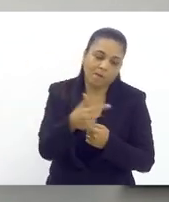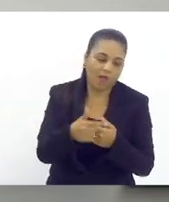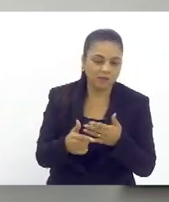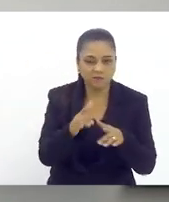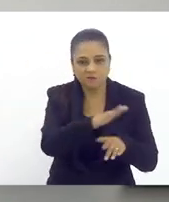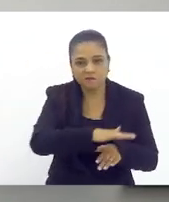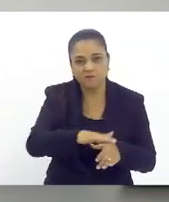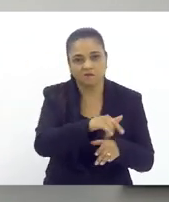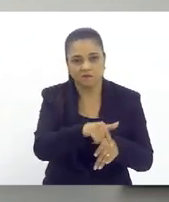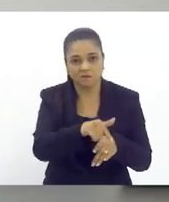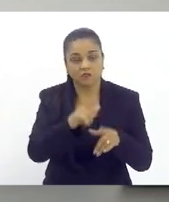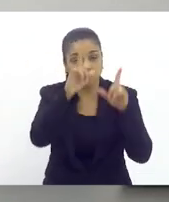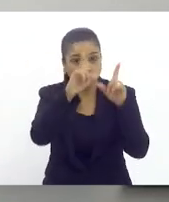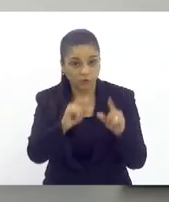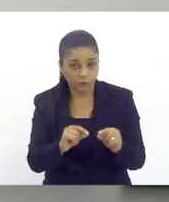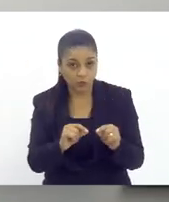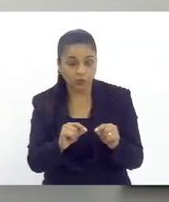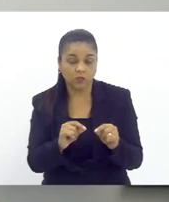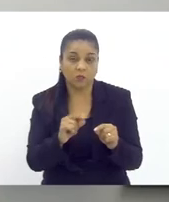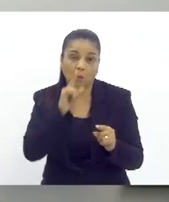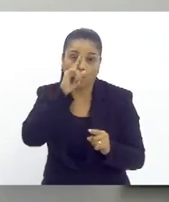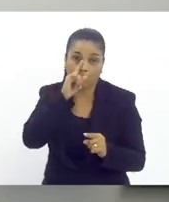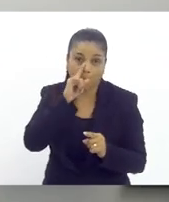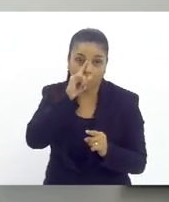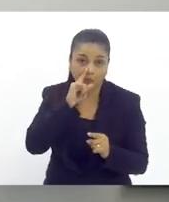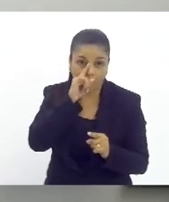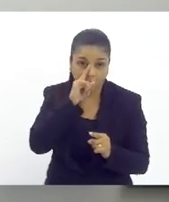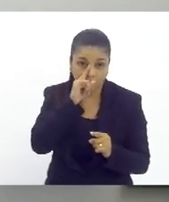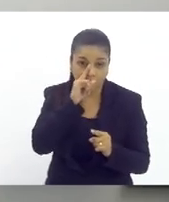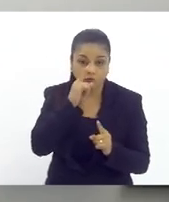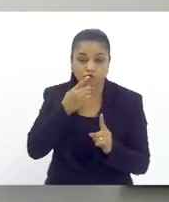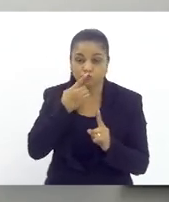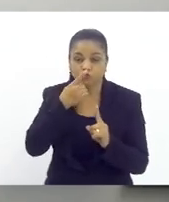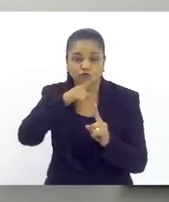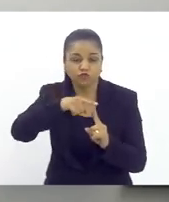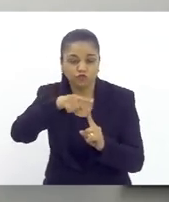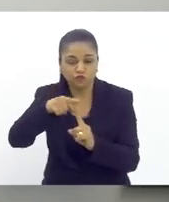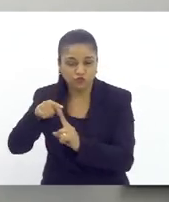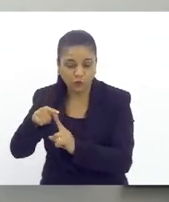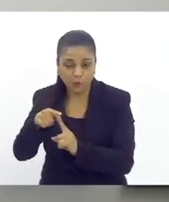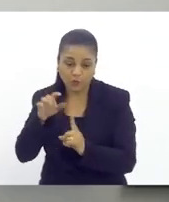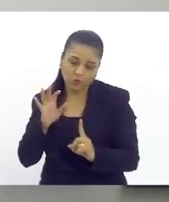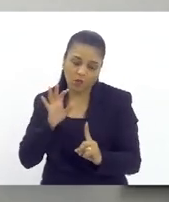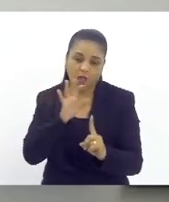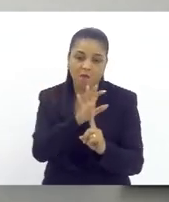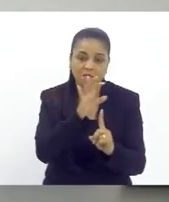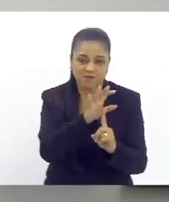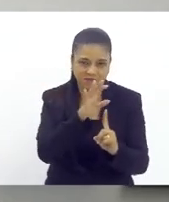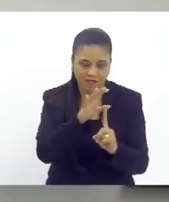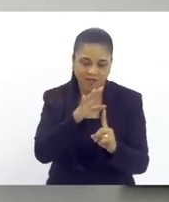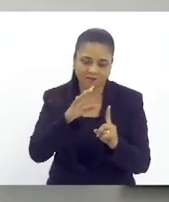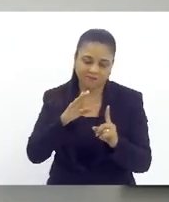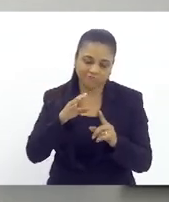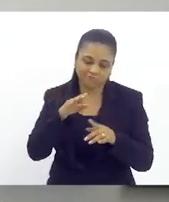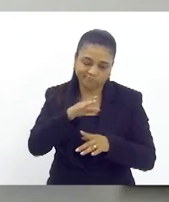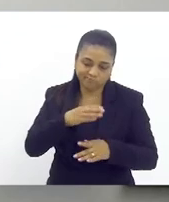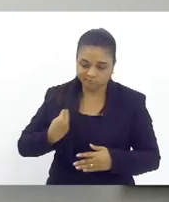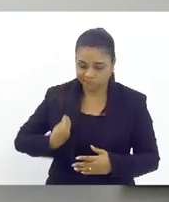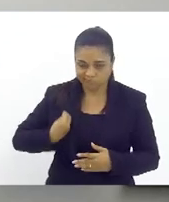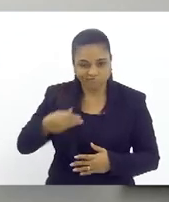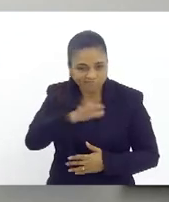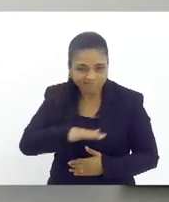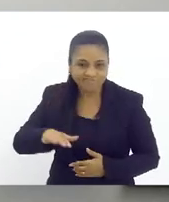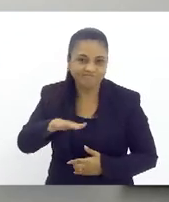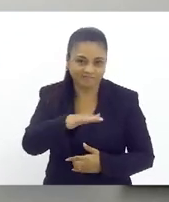reduzir o risco de extinção de um quarto das espécies que estão ameaçadas ali no Bioma quase 500 espécies que é